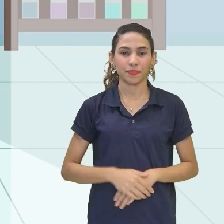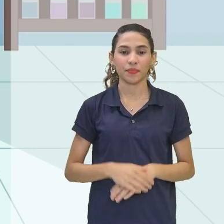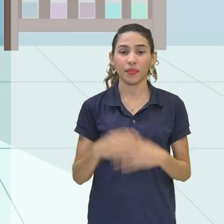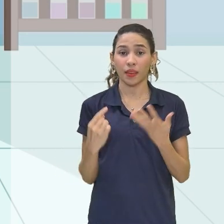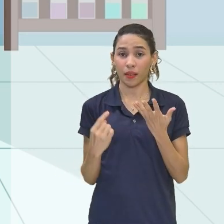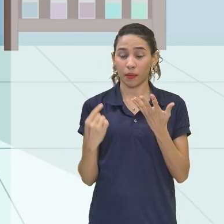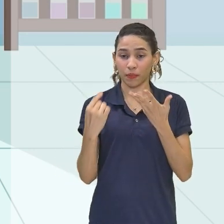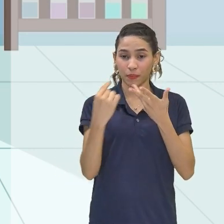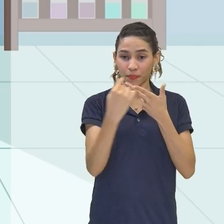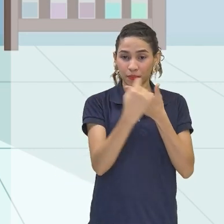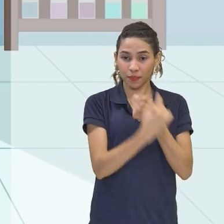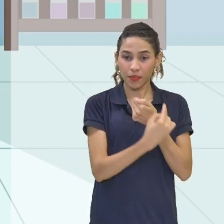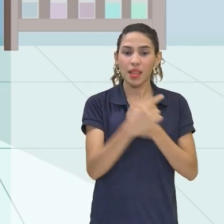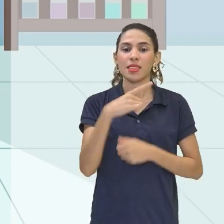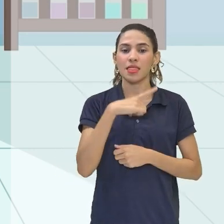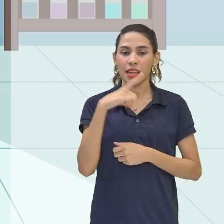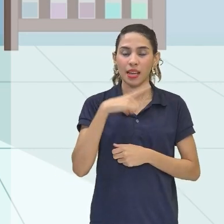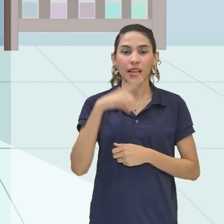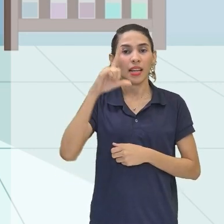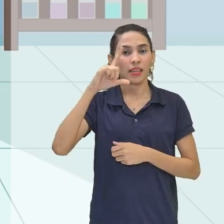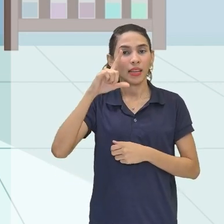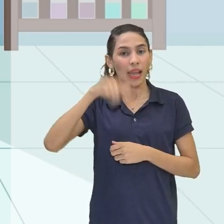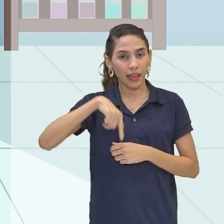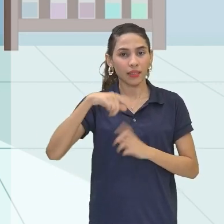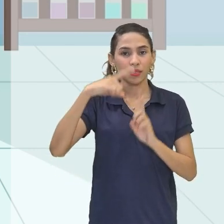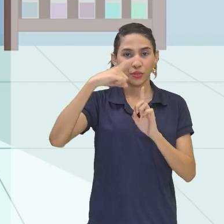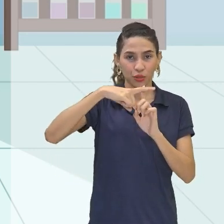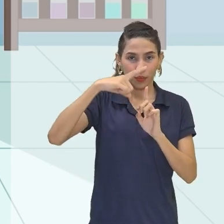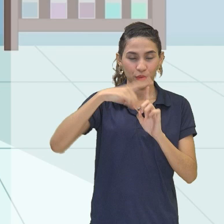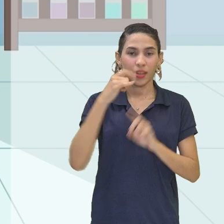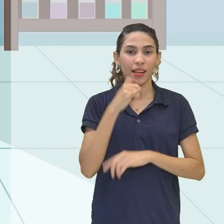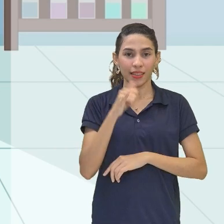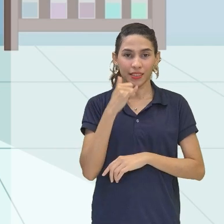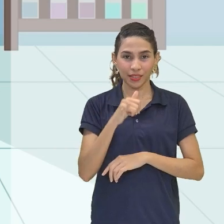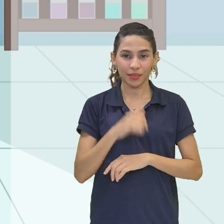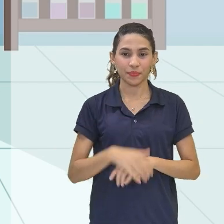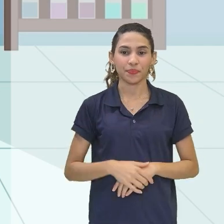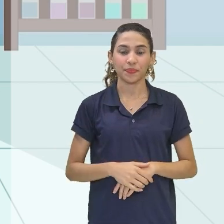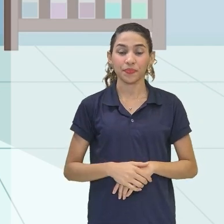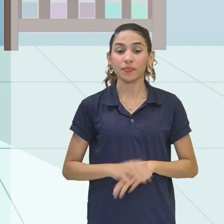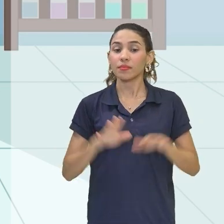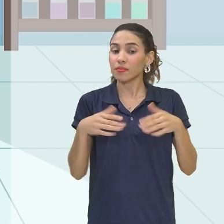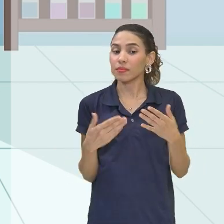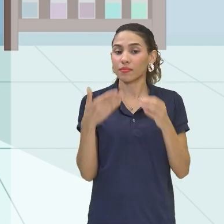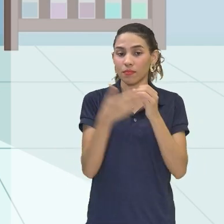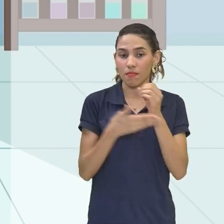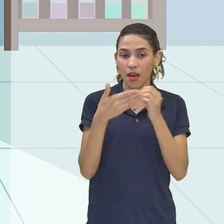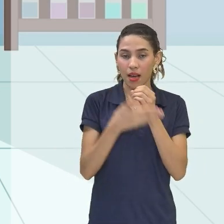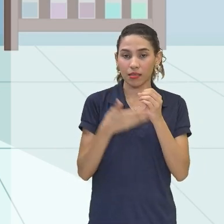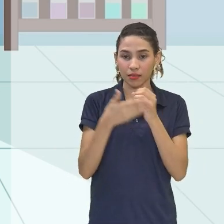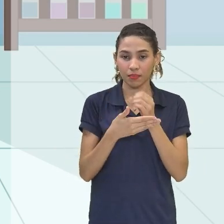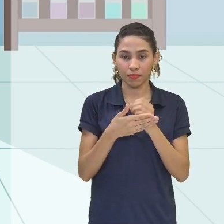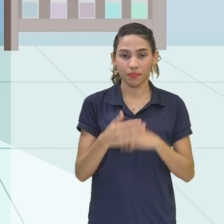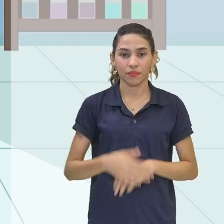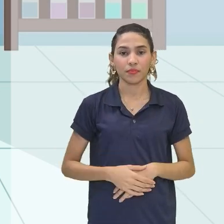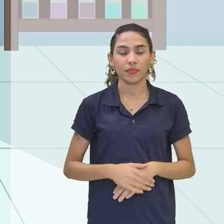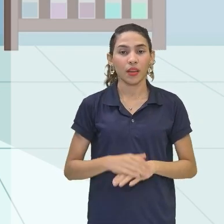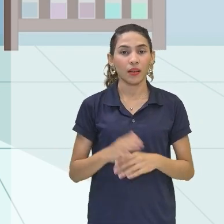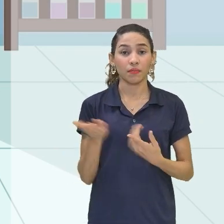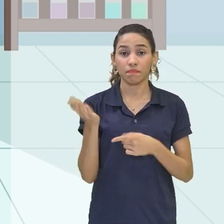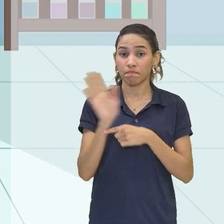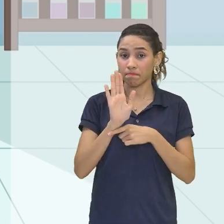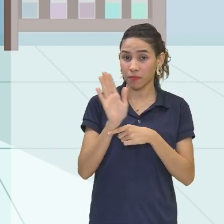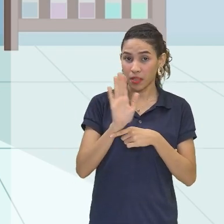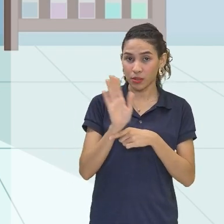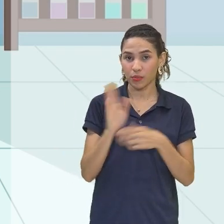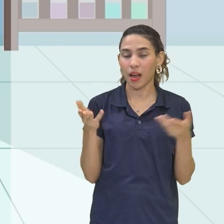todas temos aí as modalidades de energia. E com base nisso, com o nosso vídeo,